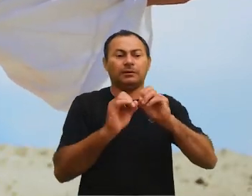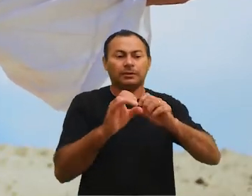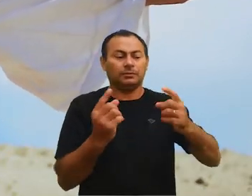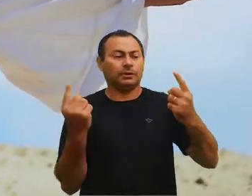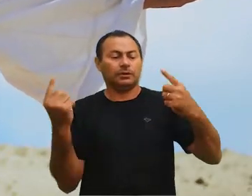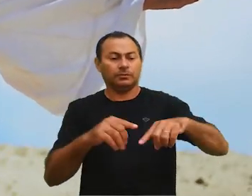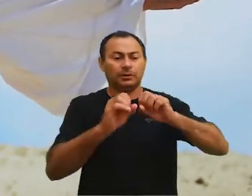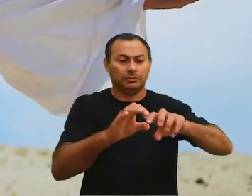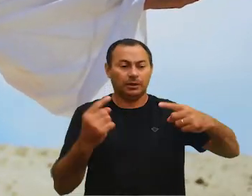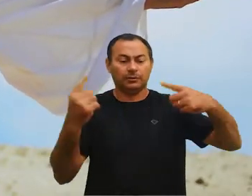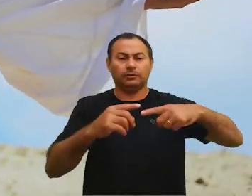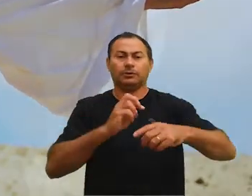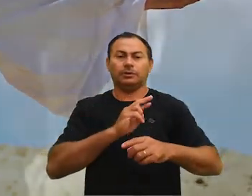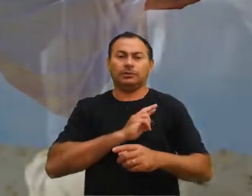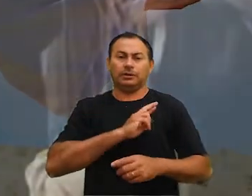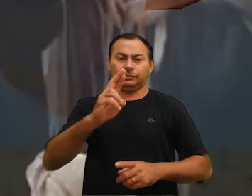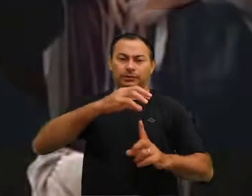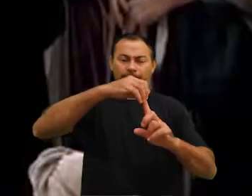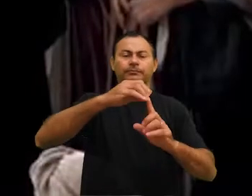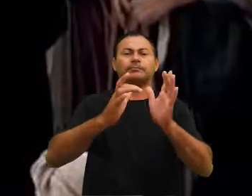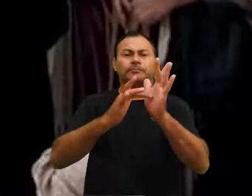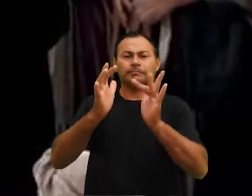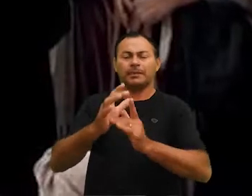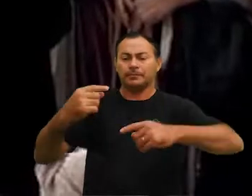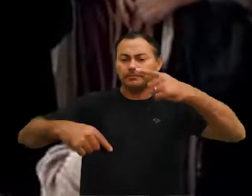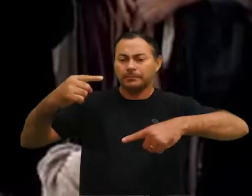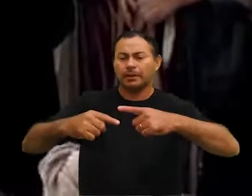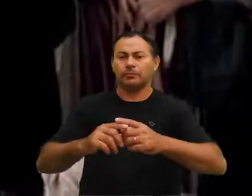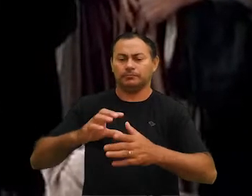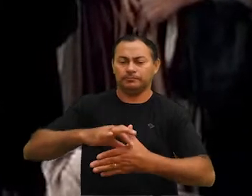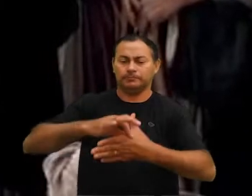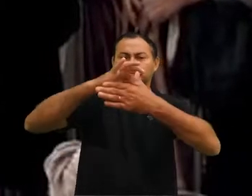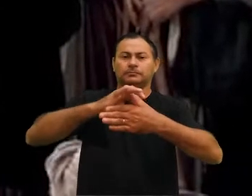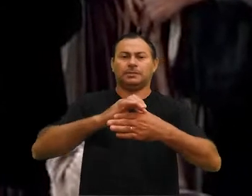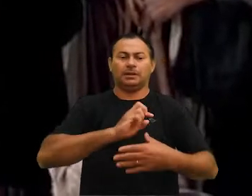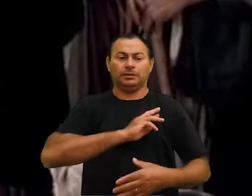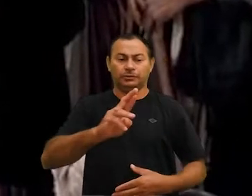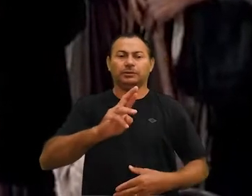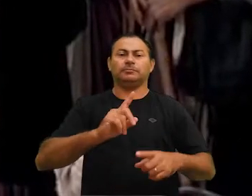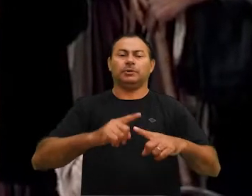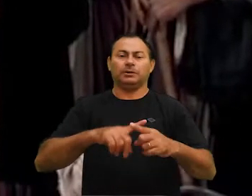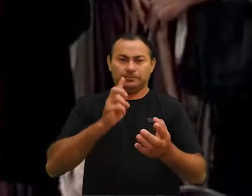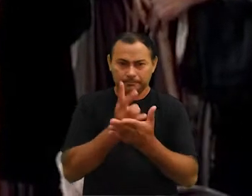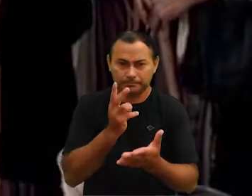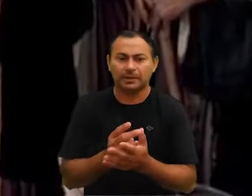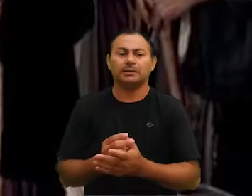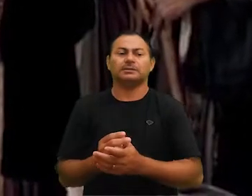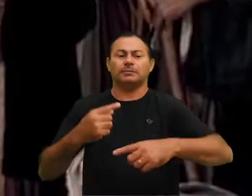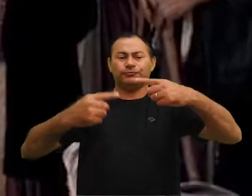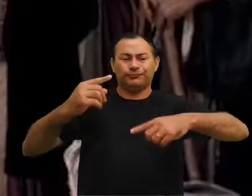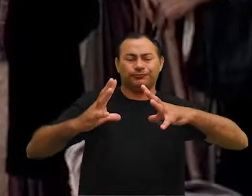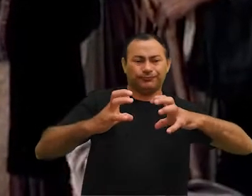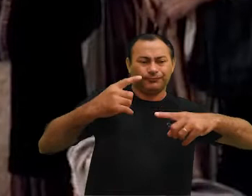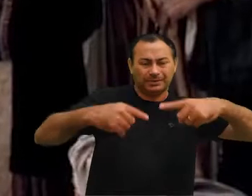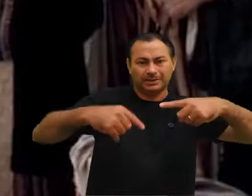ao ensino dos líderes religiosos. Jesus teve aquela discussão com a liderança religiosa porque estava sempre em conflito